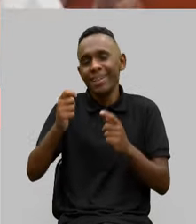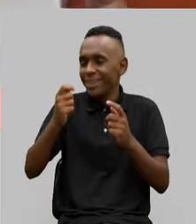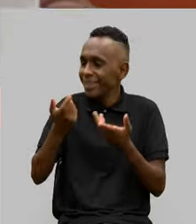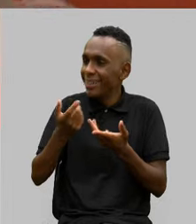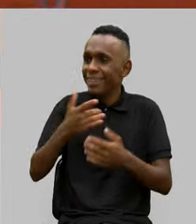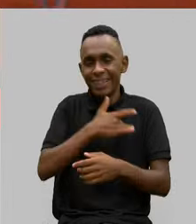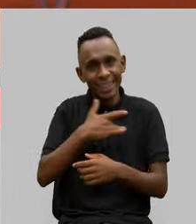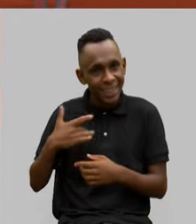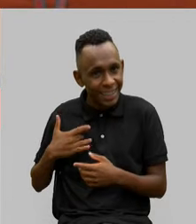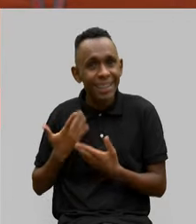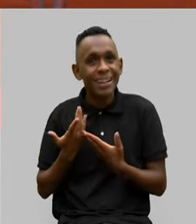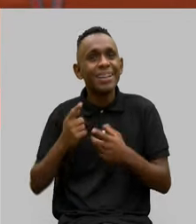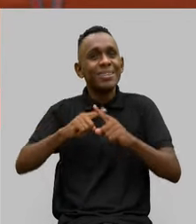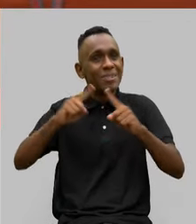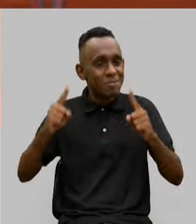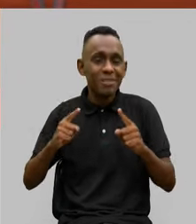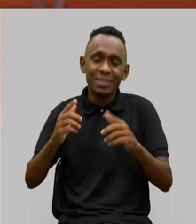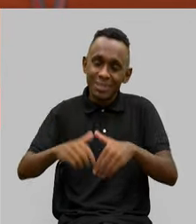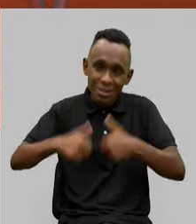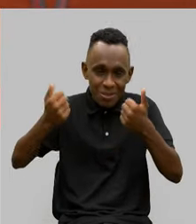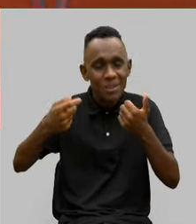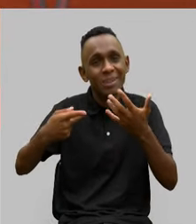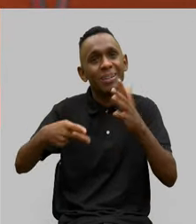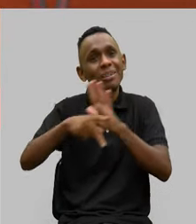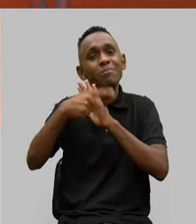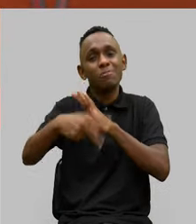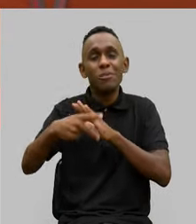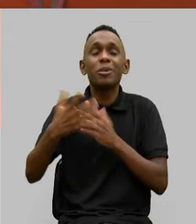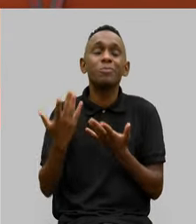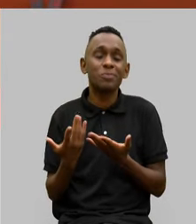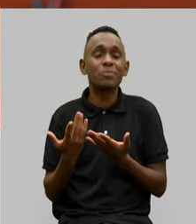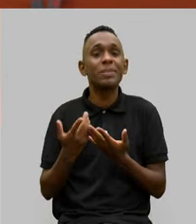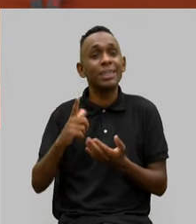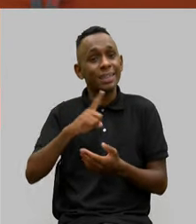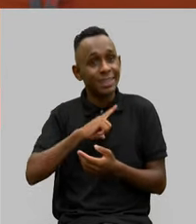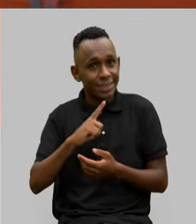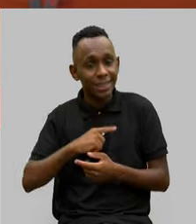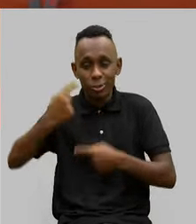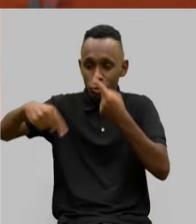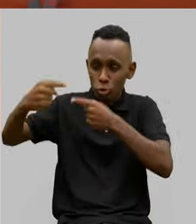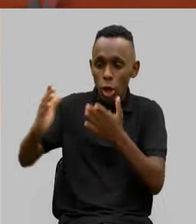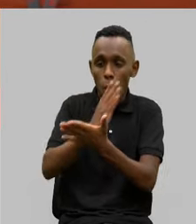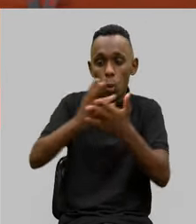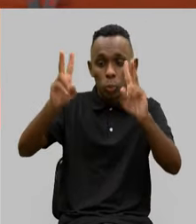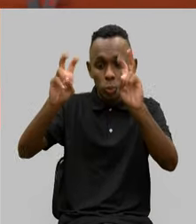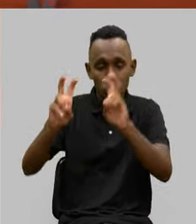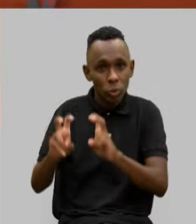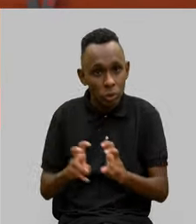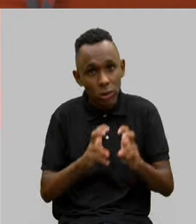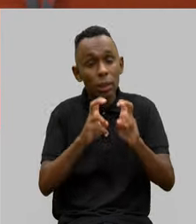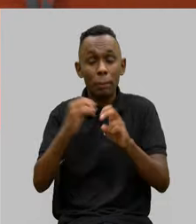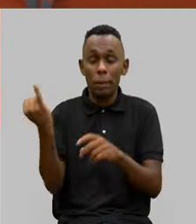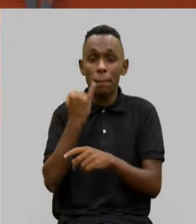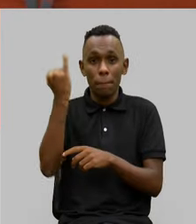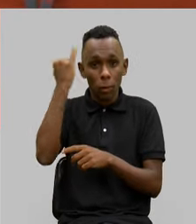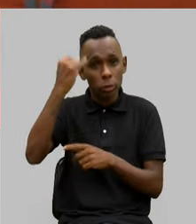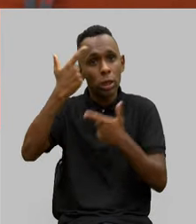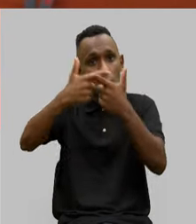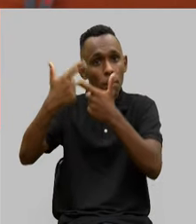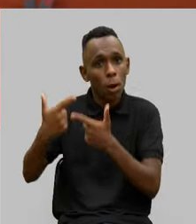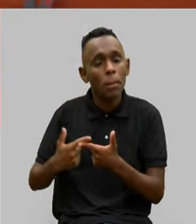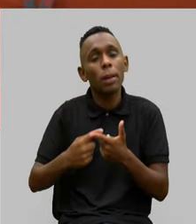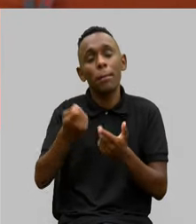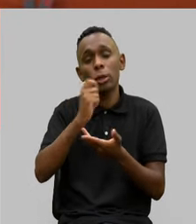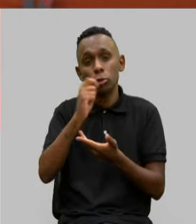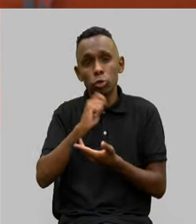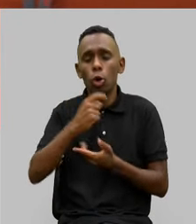órgão administrativo mais importante do Poder Judiciário em âmbito nacional tem discutido algumas questões tangenciais essa problema da droga